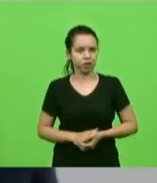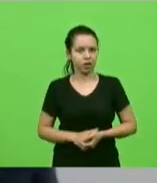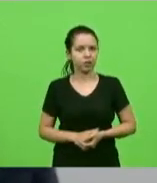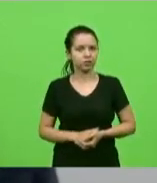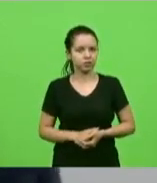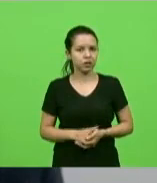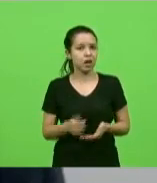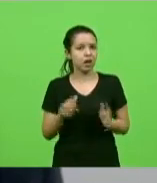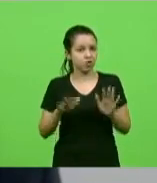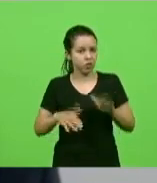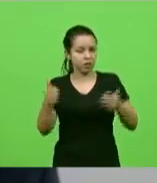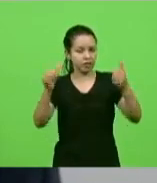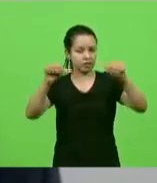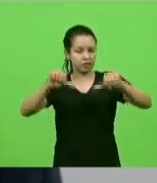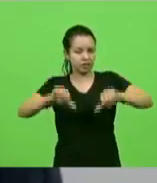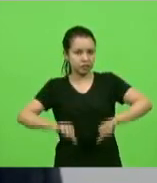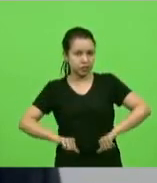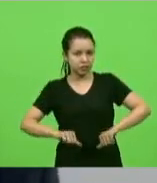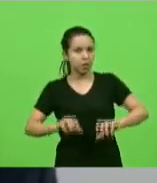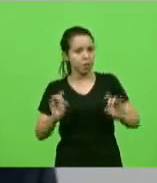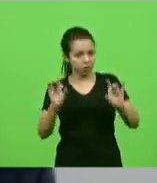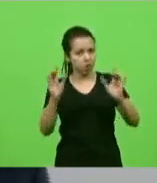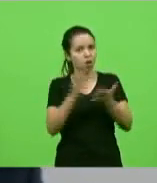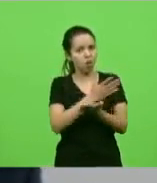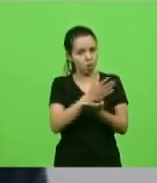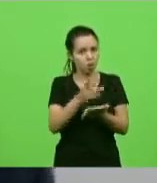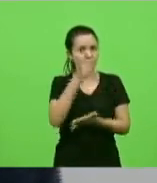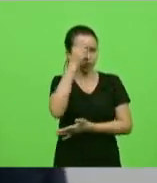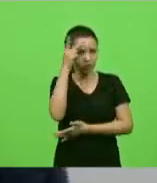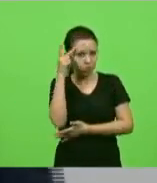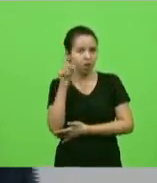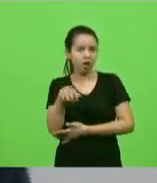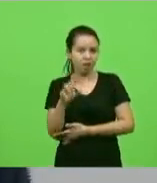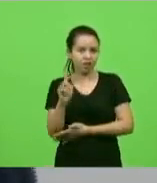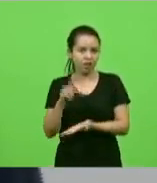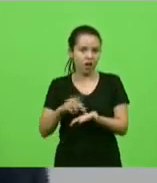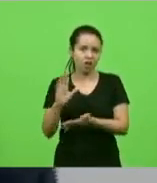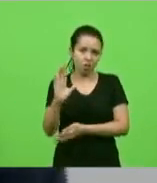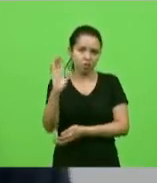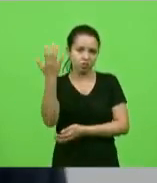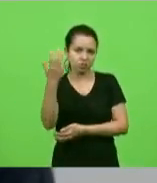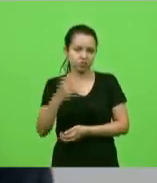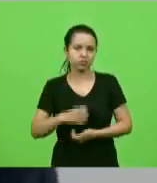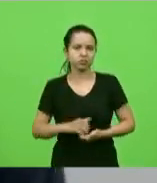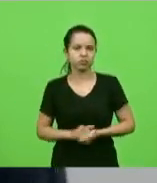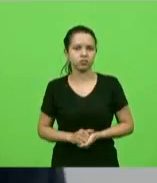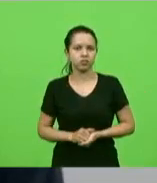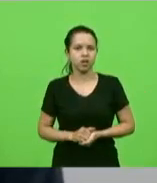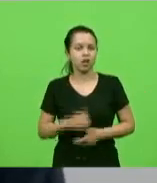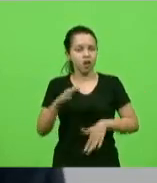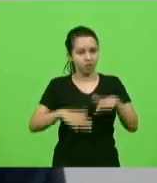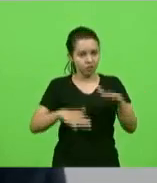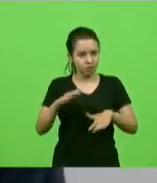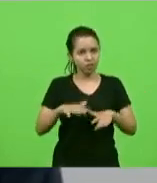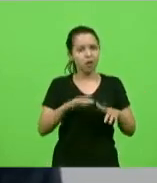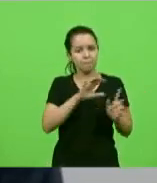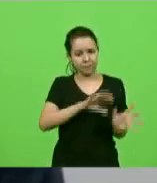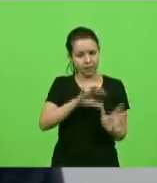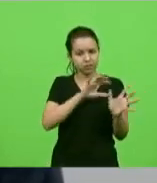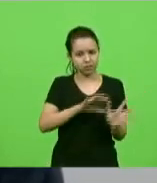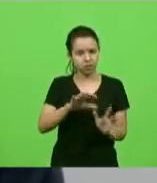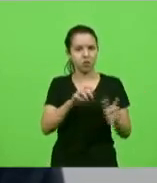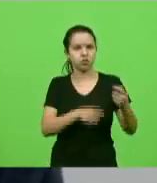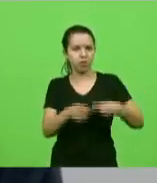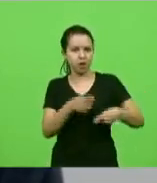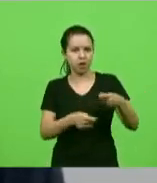vezes é uma oportunidade para algumas pessoas, é isso que tem acontecido. Às vezes, é a pressão do mercado mesmo. Eu